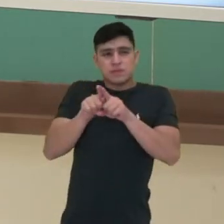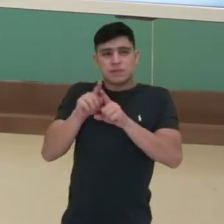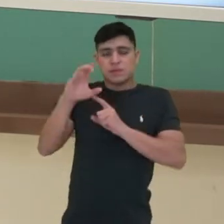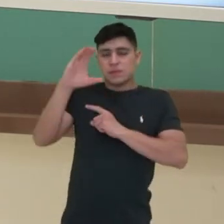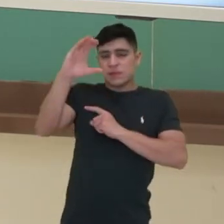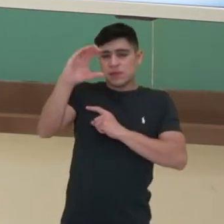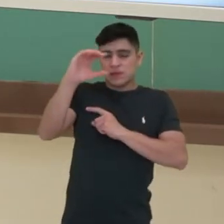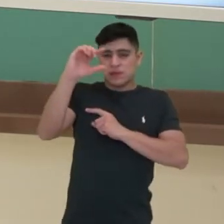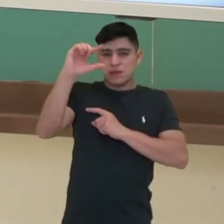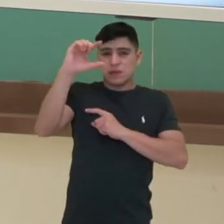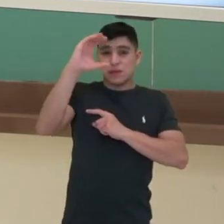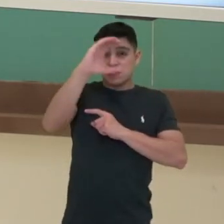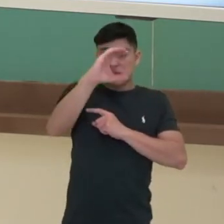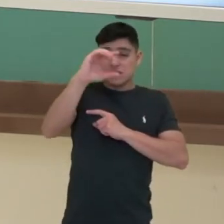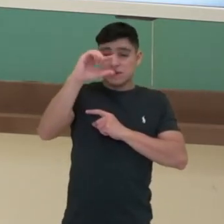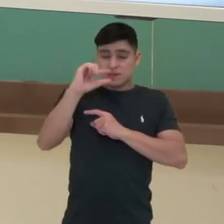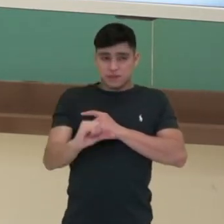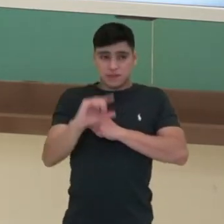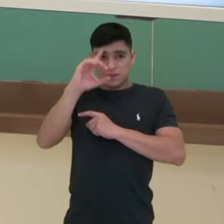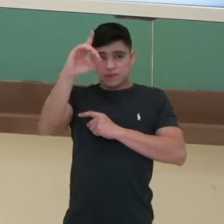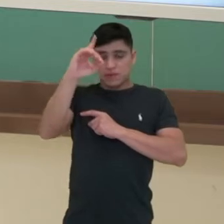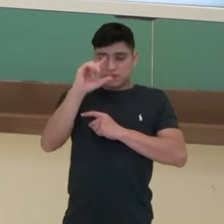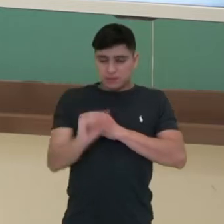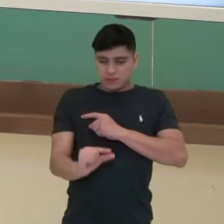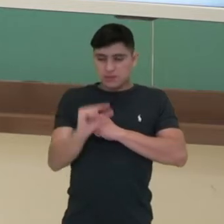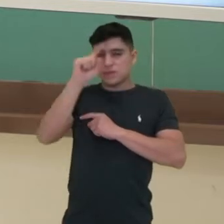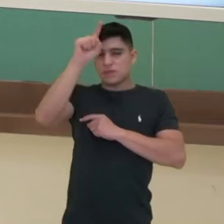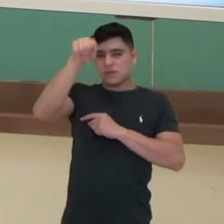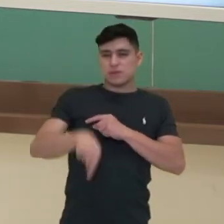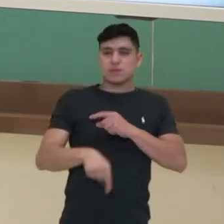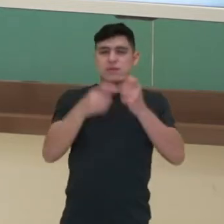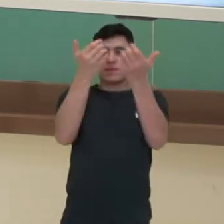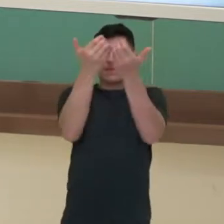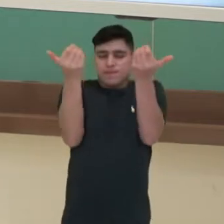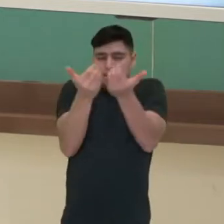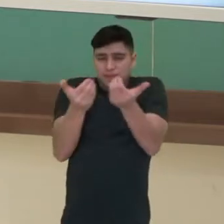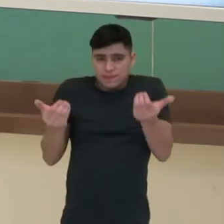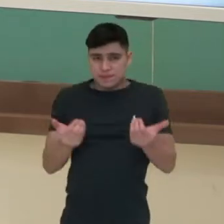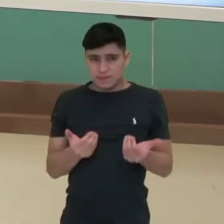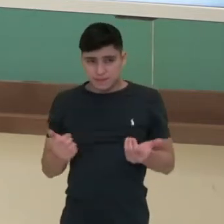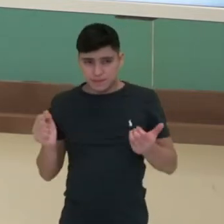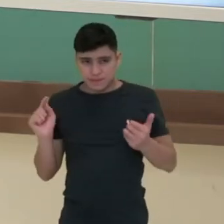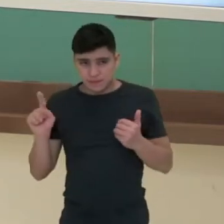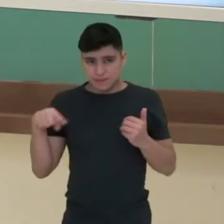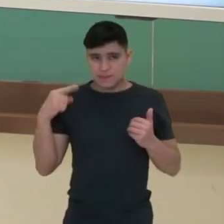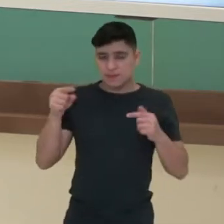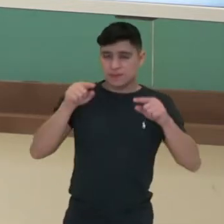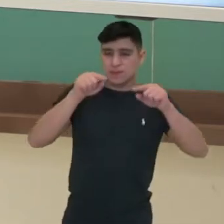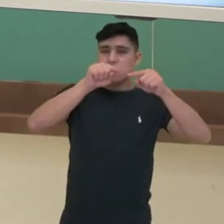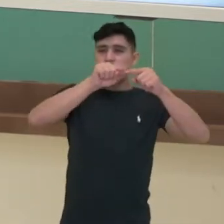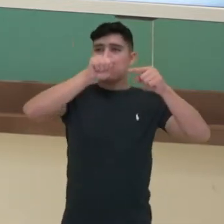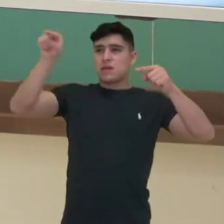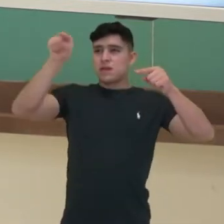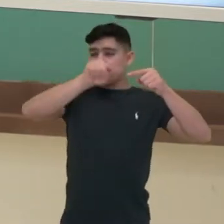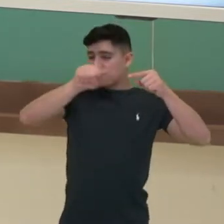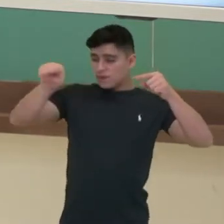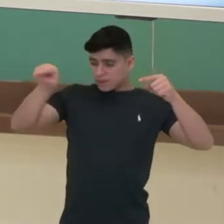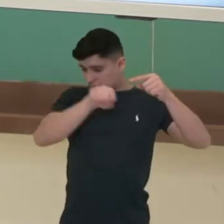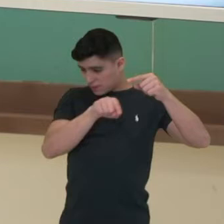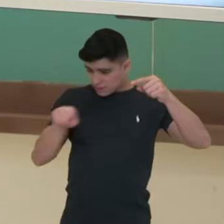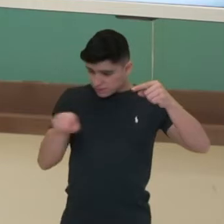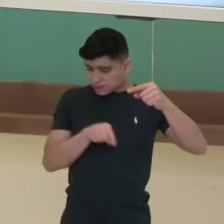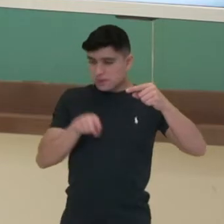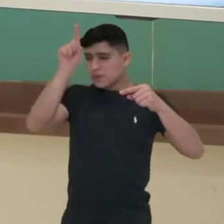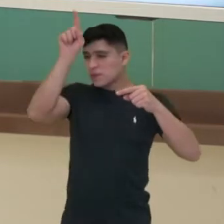com Czinho, separaram, Dzão com Dzinho, foram separando, foram desmembrando. Depois, pela linha, pela sequência da linha, você vai chegando ali